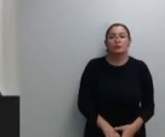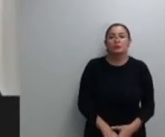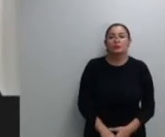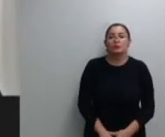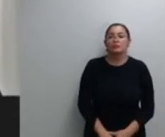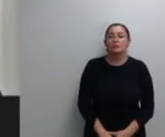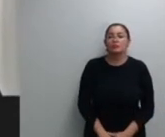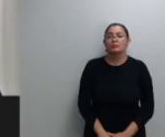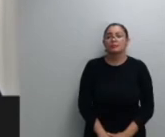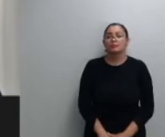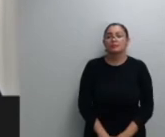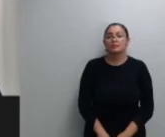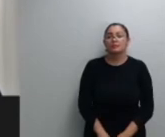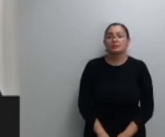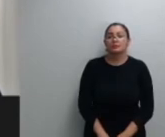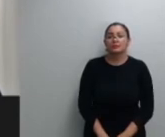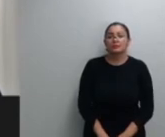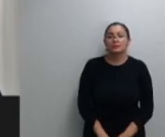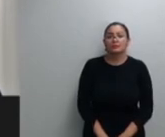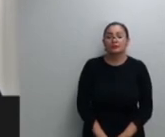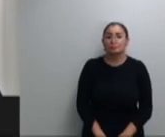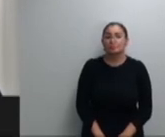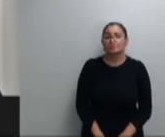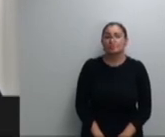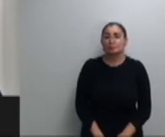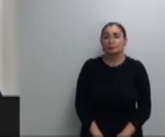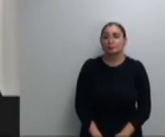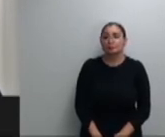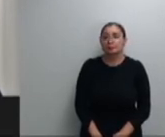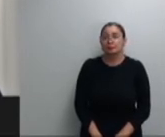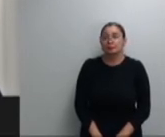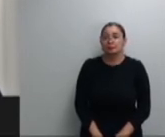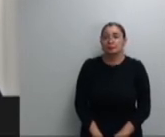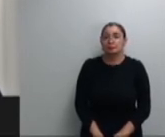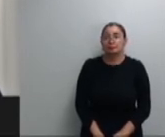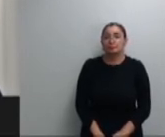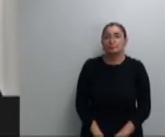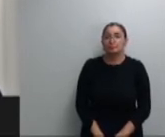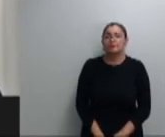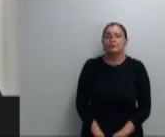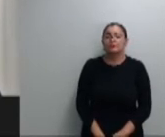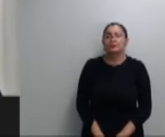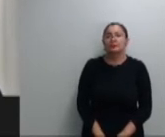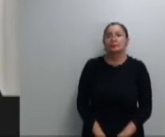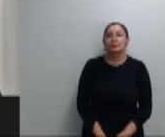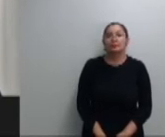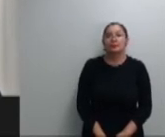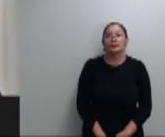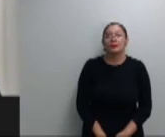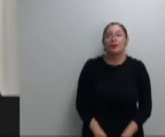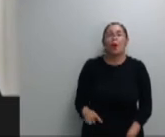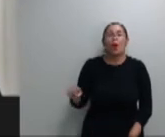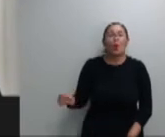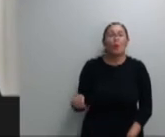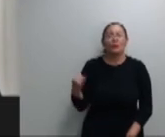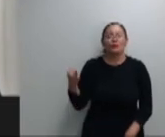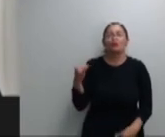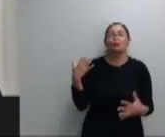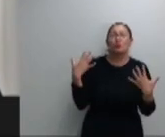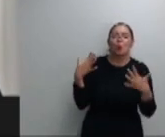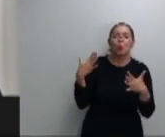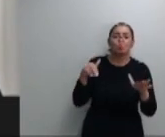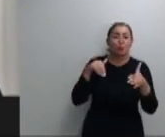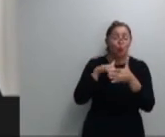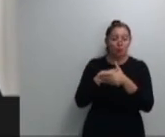pelo poder judicial. A meu ver, ministro, toda a respeito da vossa excelência, quero aproveitar para elogiar o seu voto, que foi muito bem